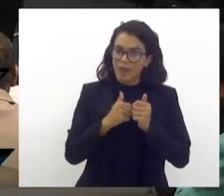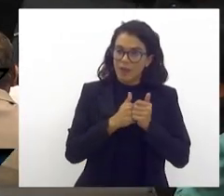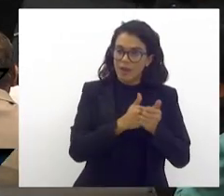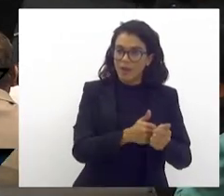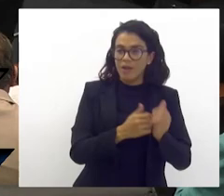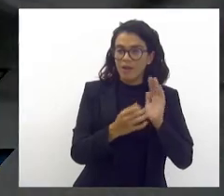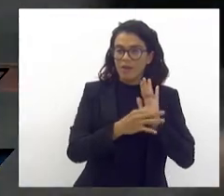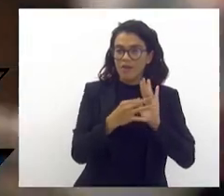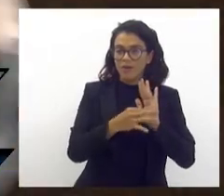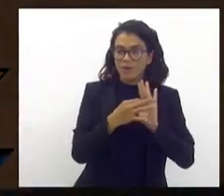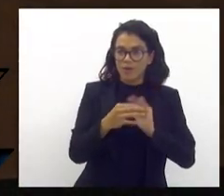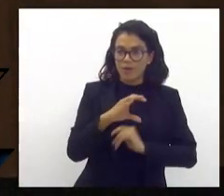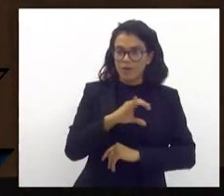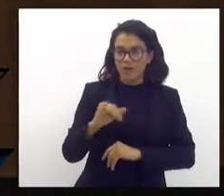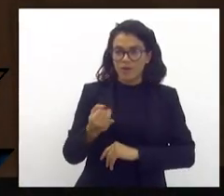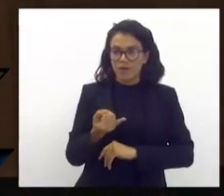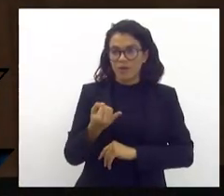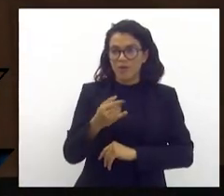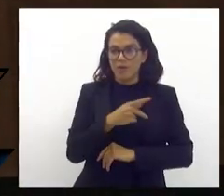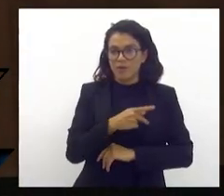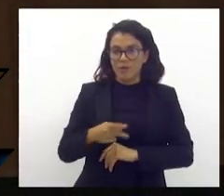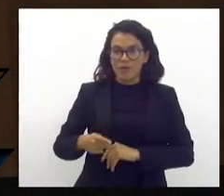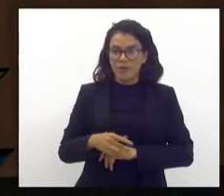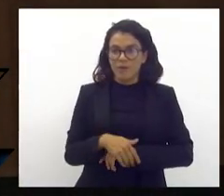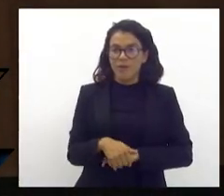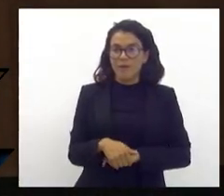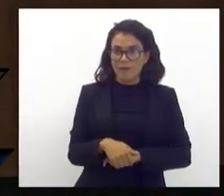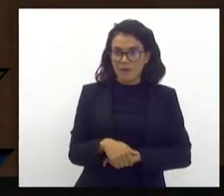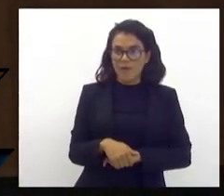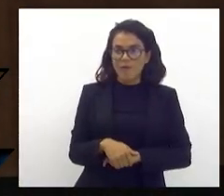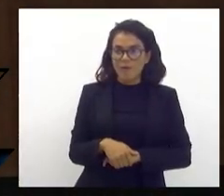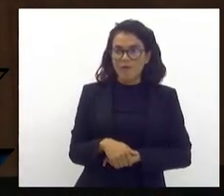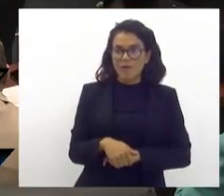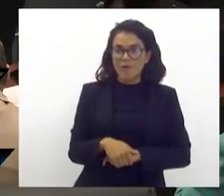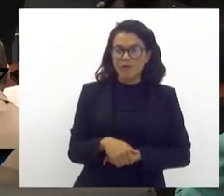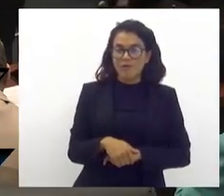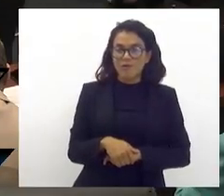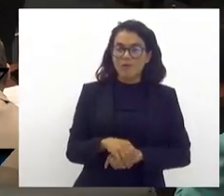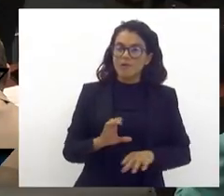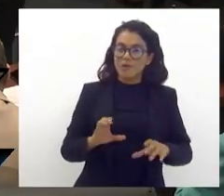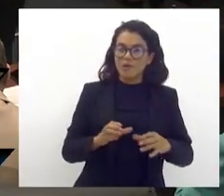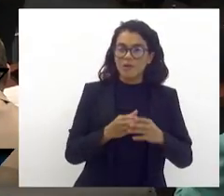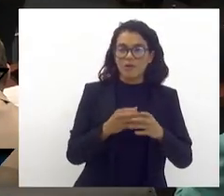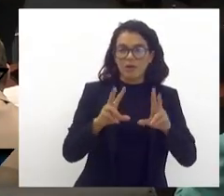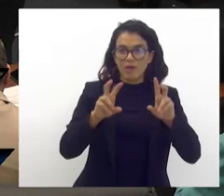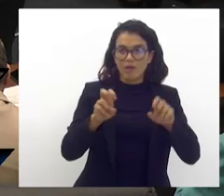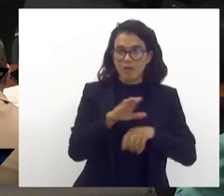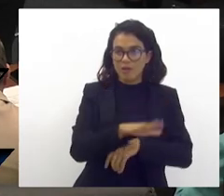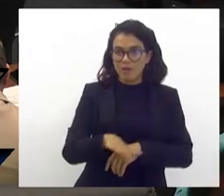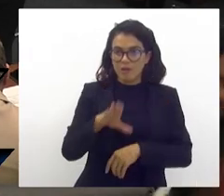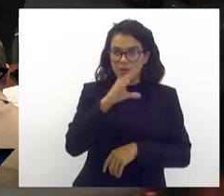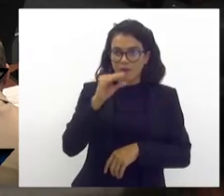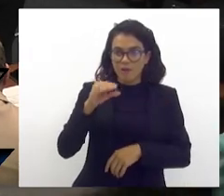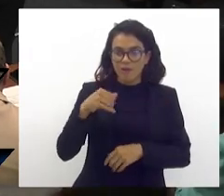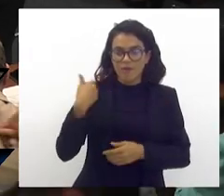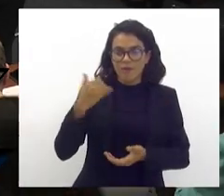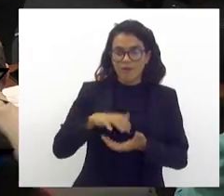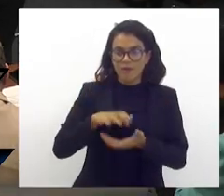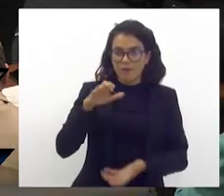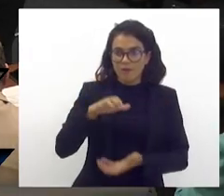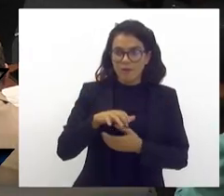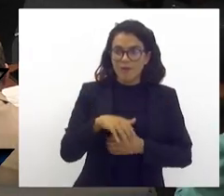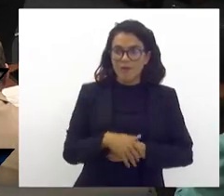Acompanhar o parecer da CCJ, presidente. Muito obrigado, deputada. Pela Comissão de Assuntos da Criança e do Adolescente, deputado Munir